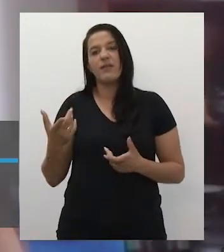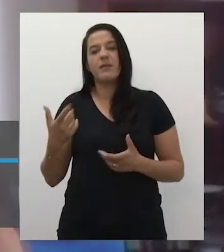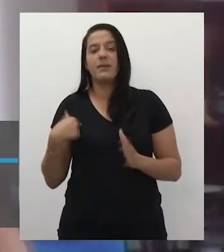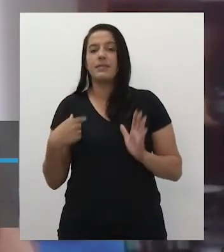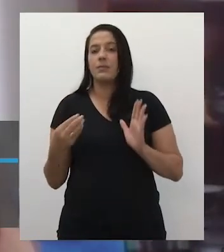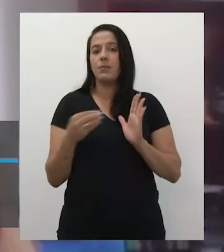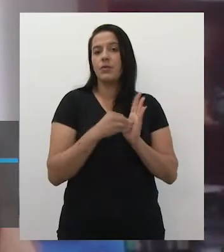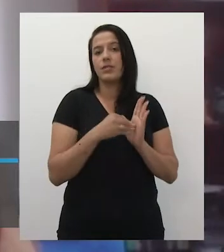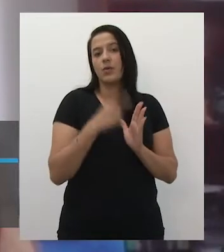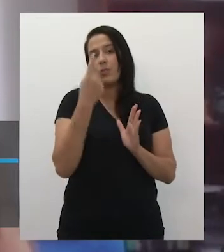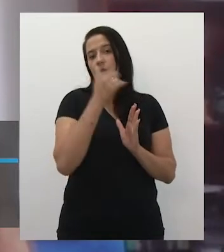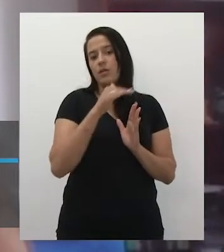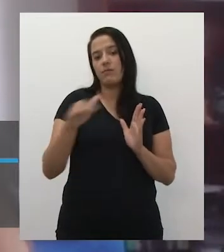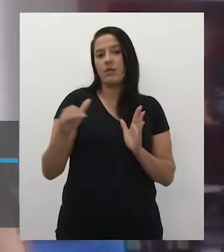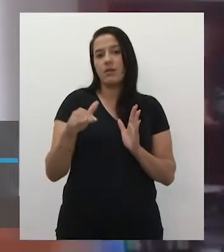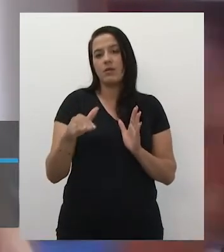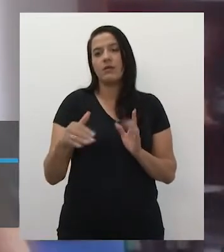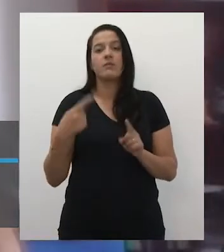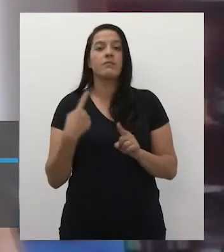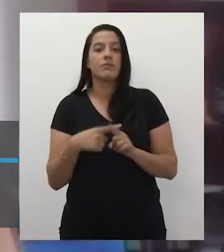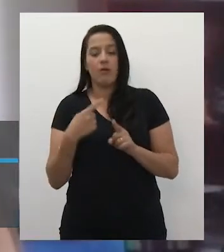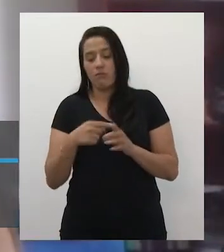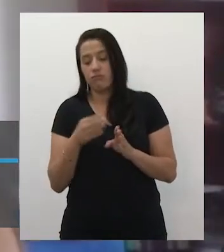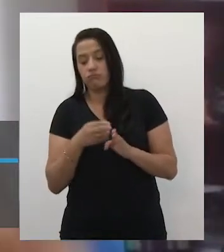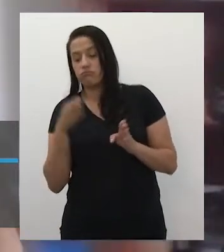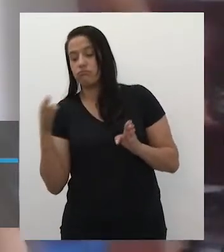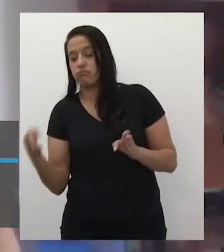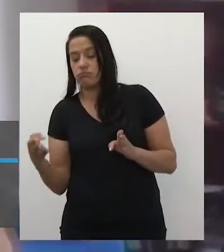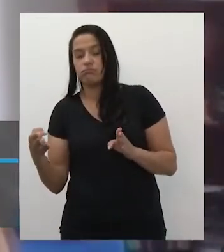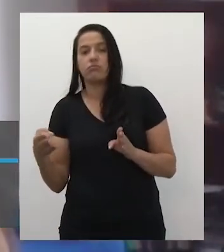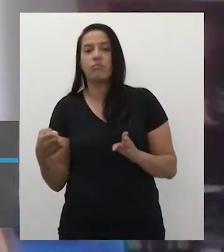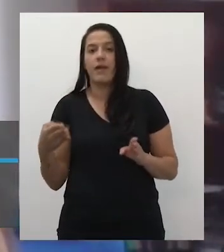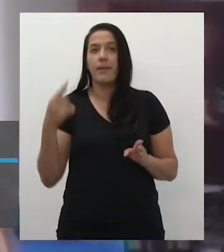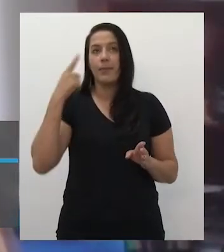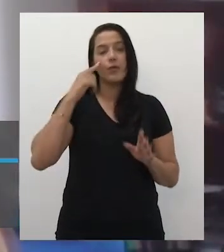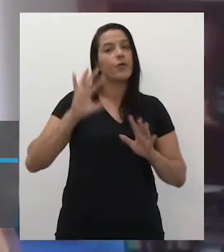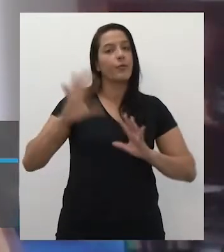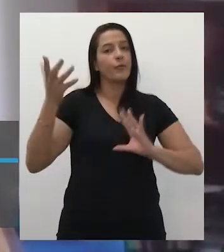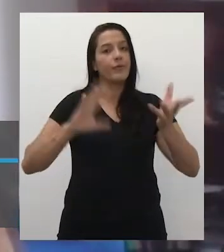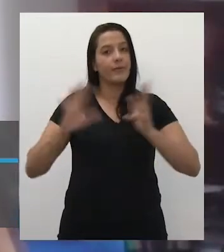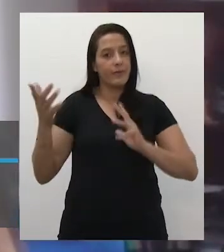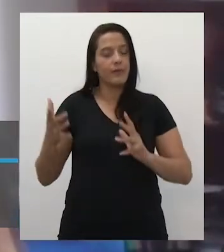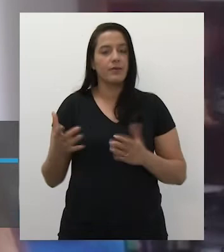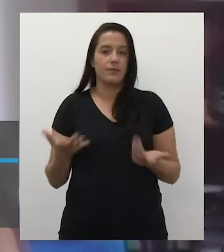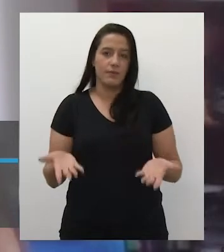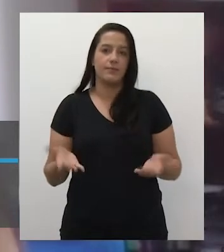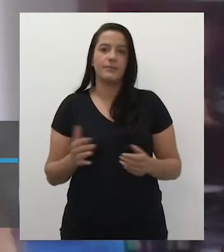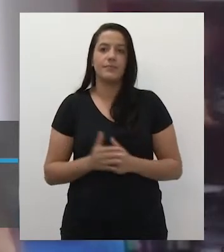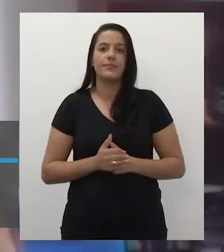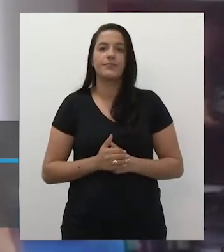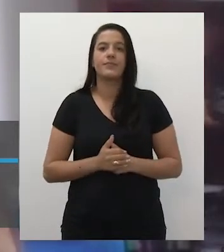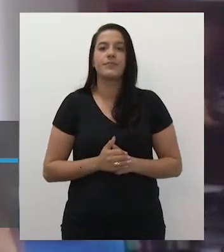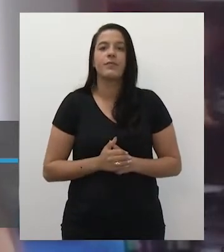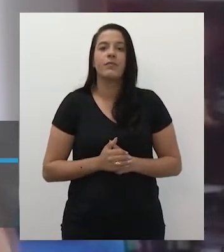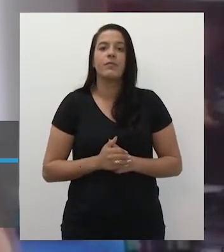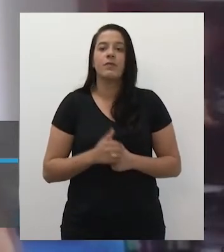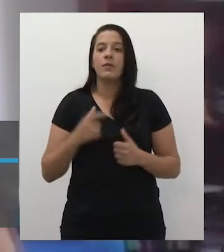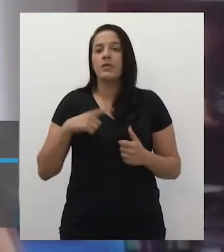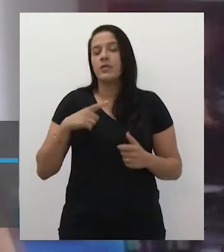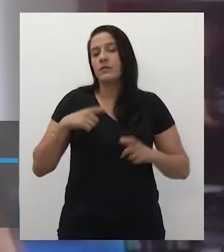que deu certo? Então, eu planejei muito bem o tempo, ou eu deixei uma folga, então eu imaginava fazer aquela atividade